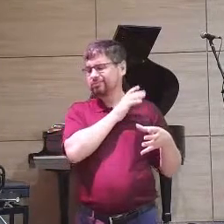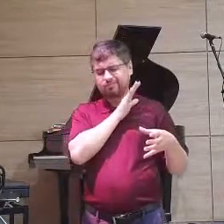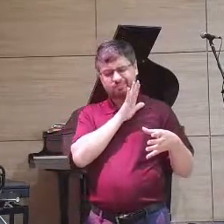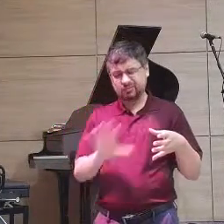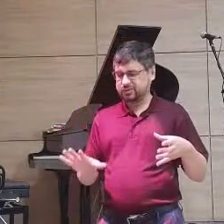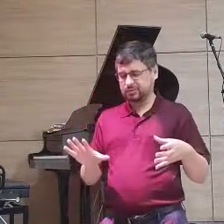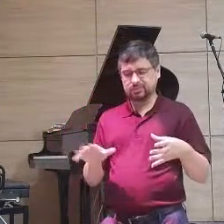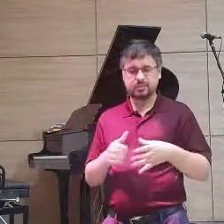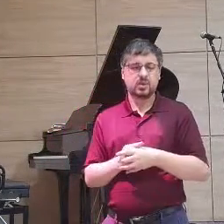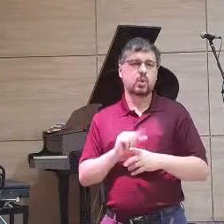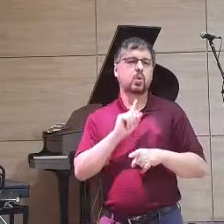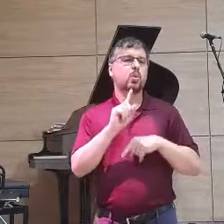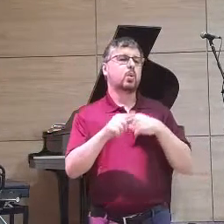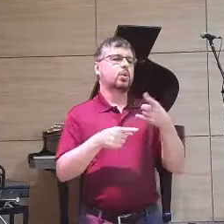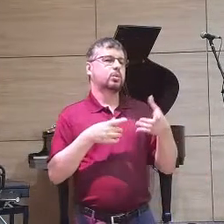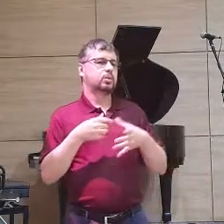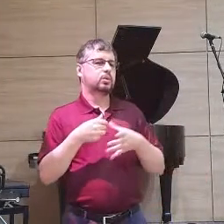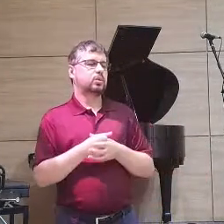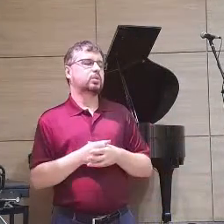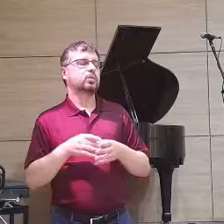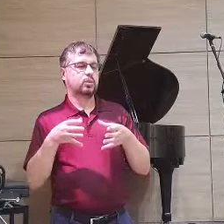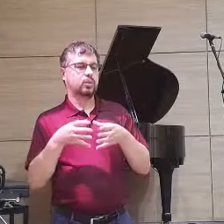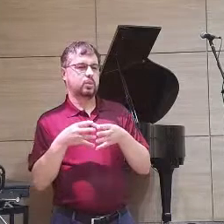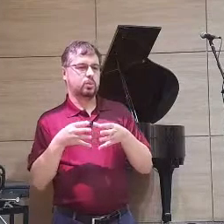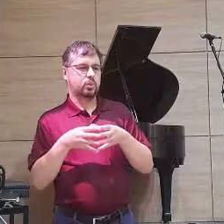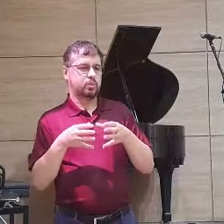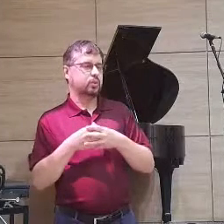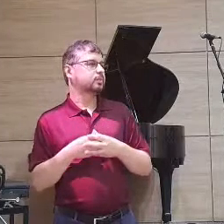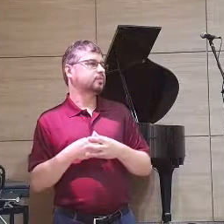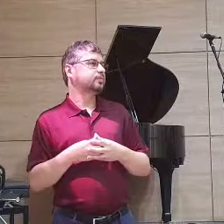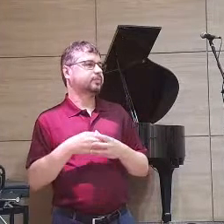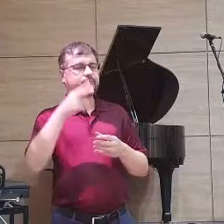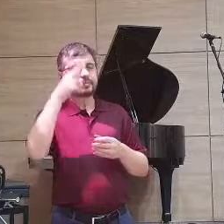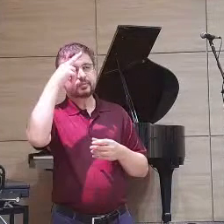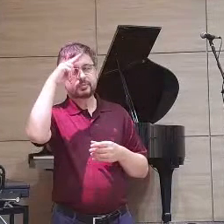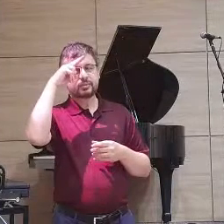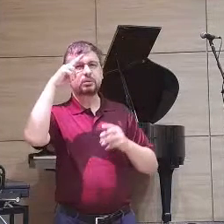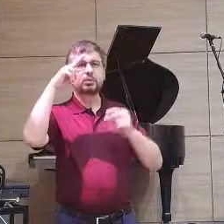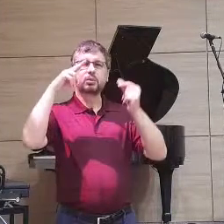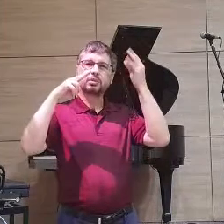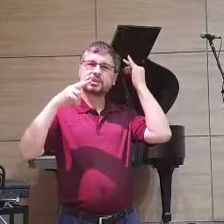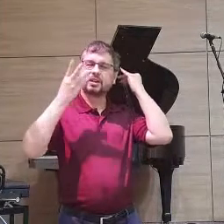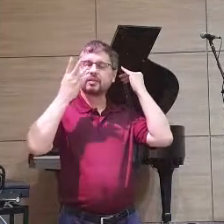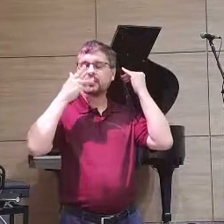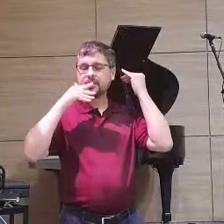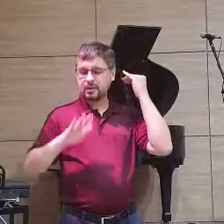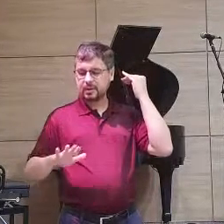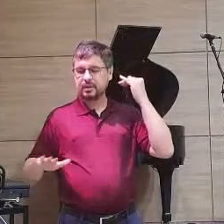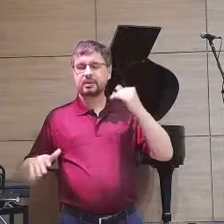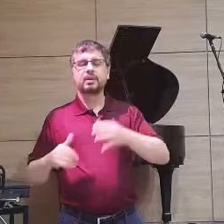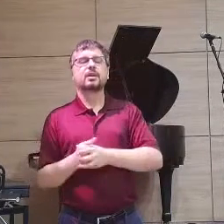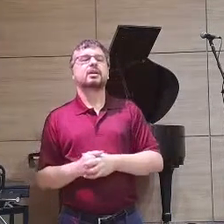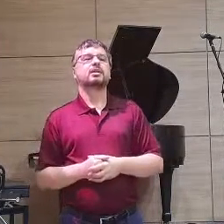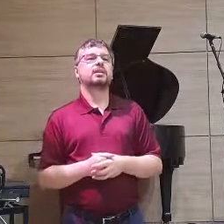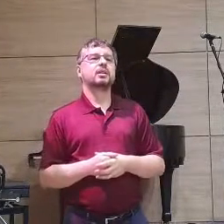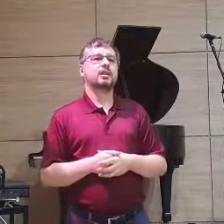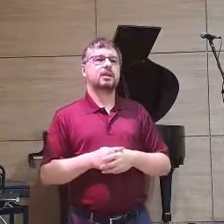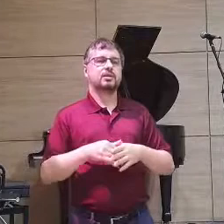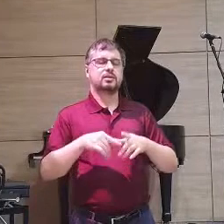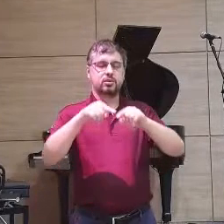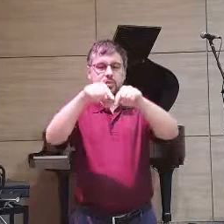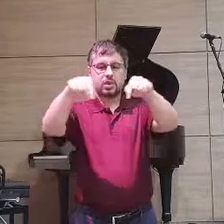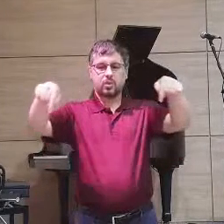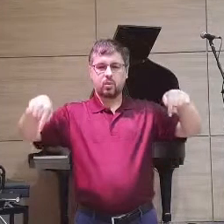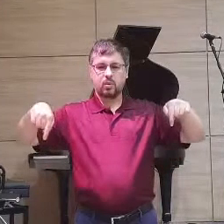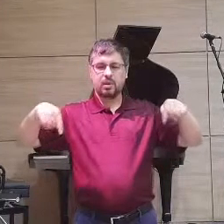o outro grupo seria aqueles que é o seguinte lembro do menino eu era criança e tinha uma quadra de futebol bem na frente da minha casa e minha mãe